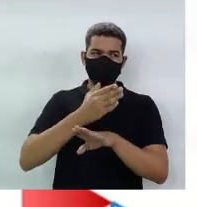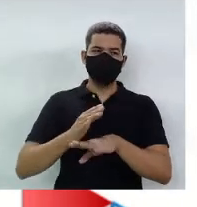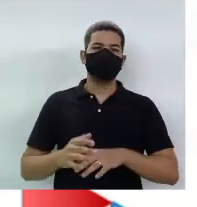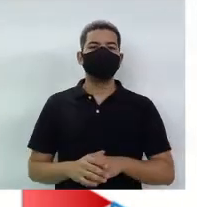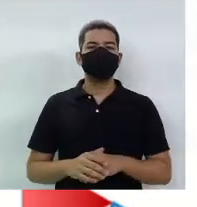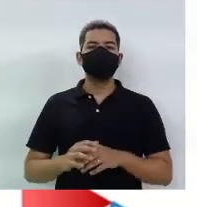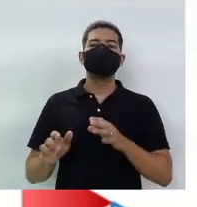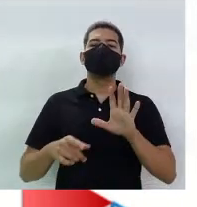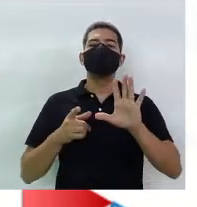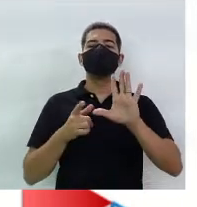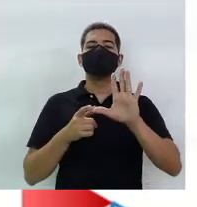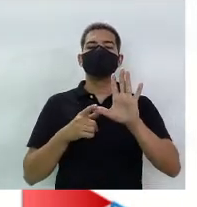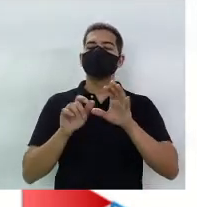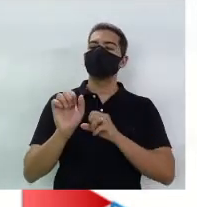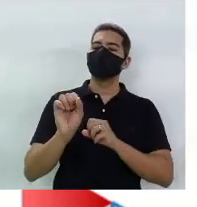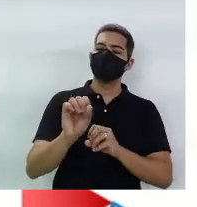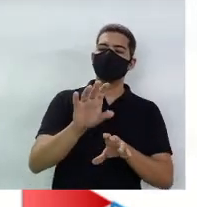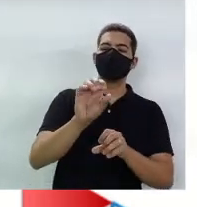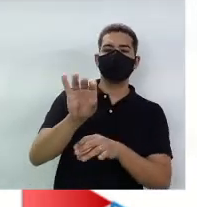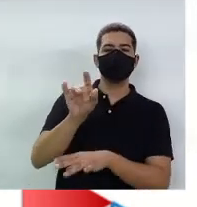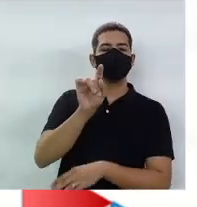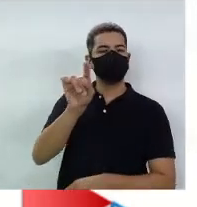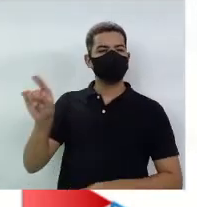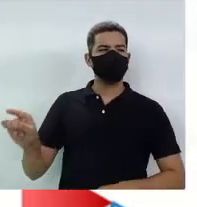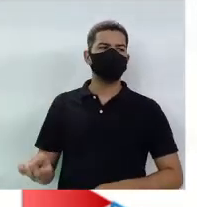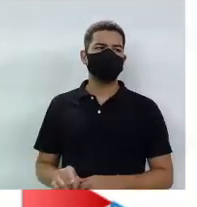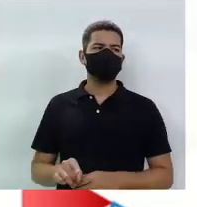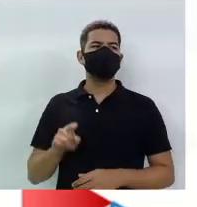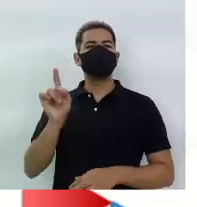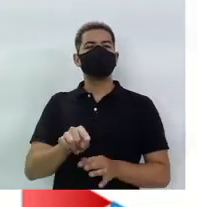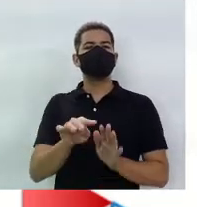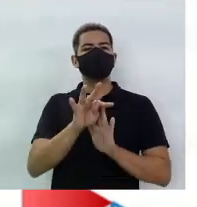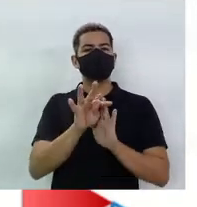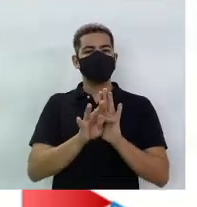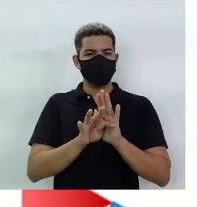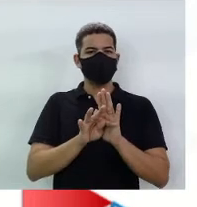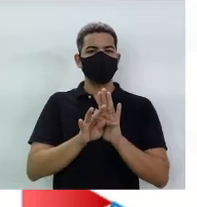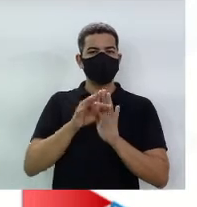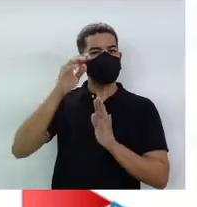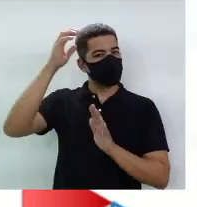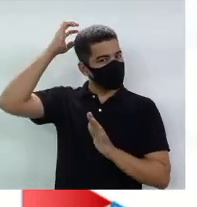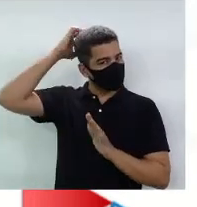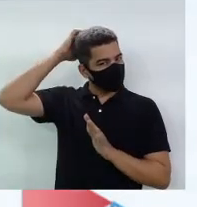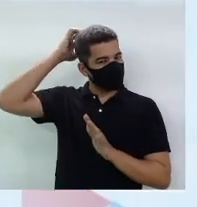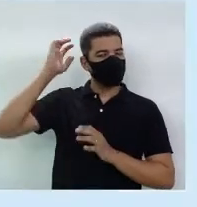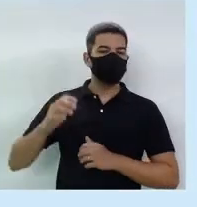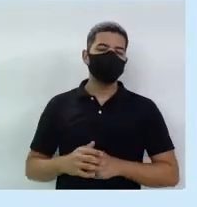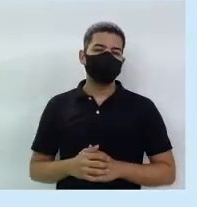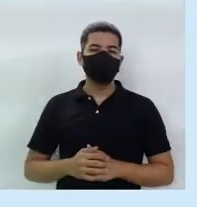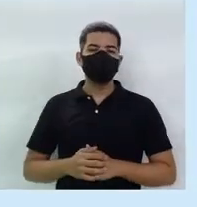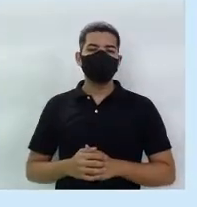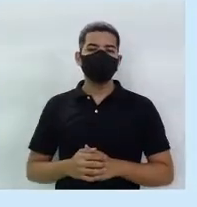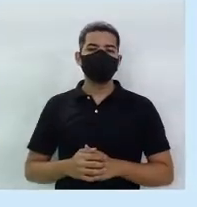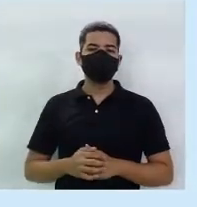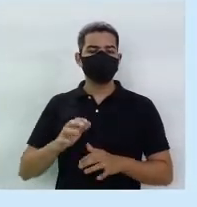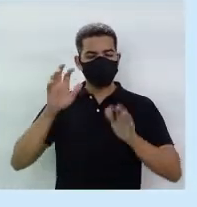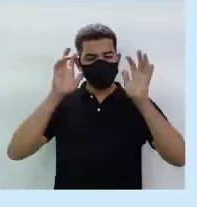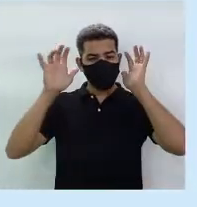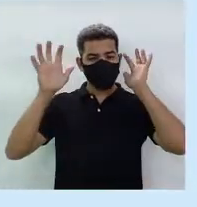e o quinto, ensinar aos outros. É um texto judaico. É isso aí, um